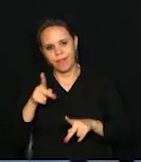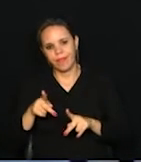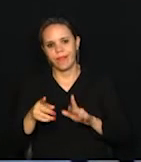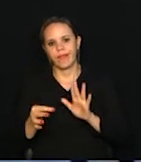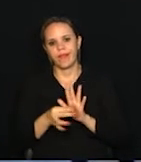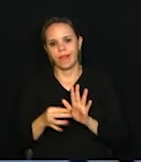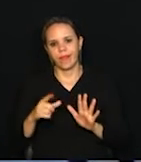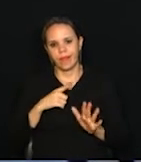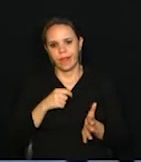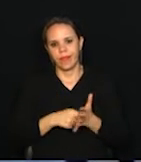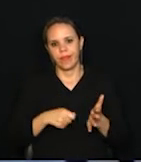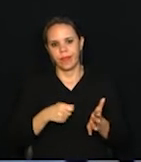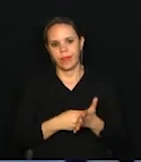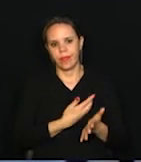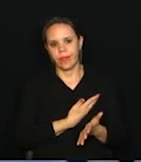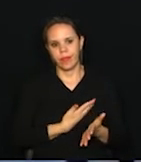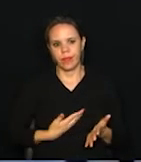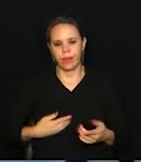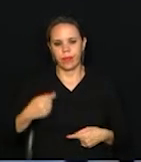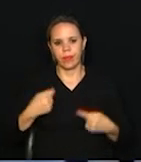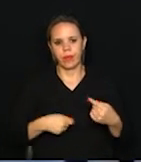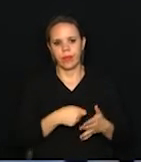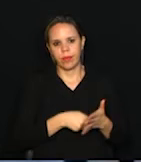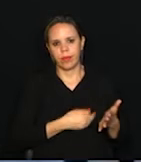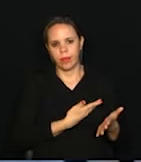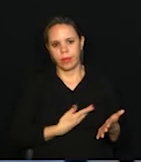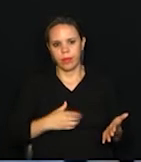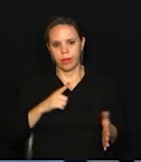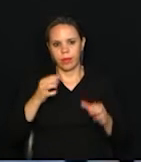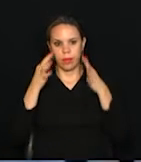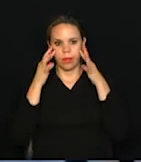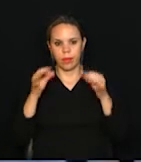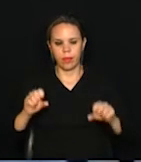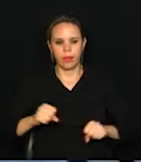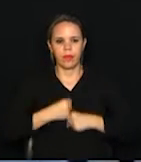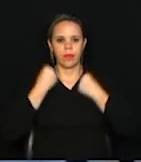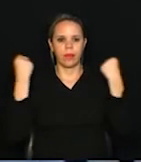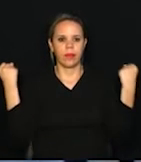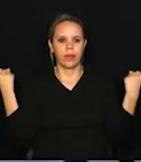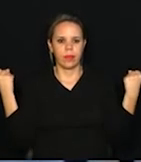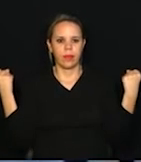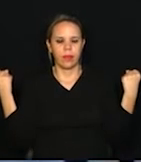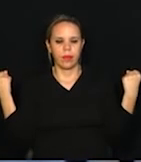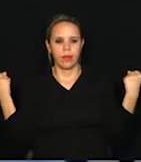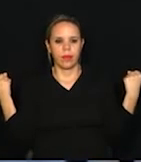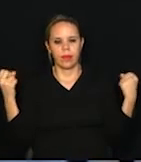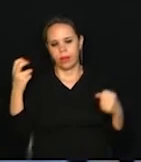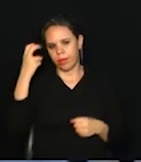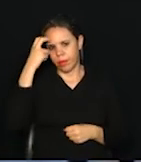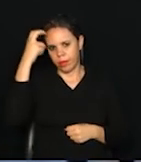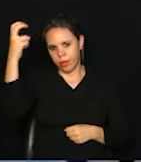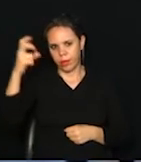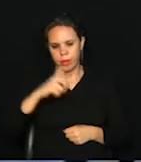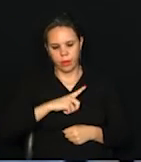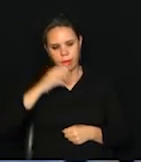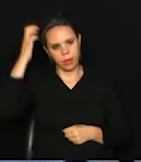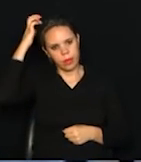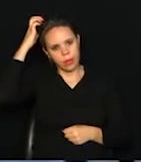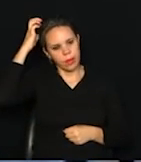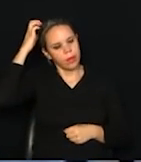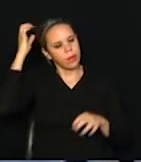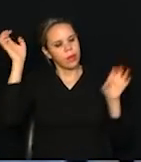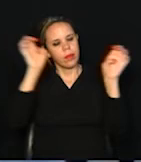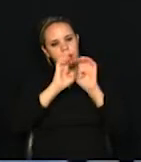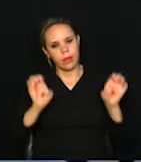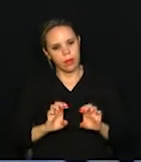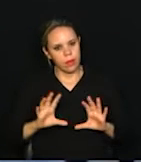opinião, os executores de políticas públicas têm que ficar indignados. Com toda a sabedoria que nós temos, com toda a estrutura que